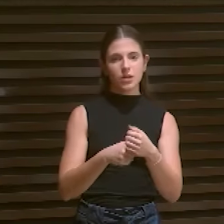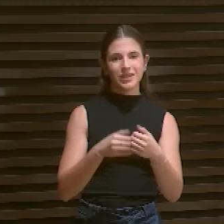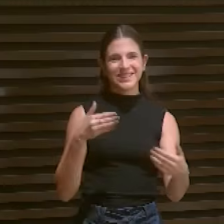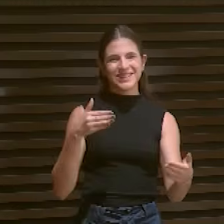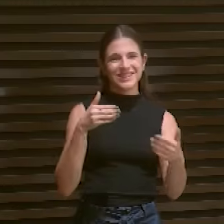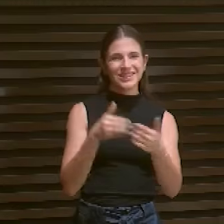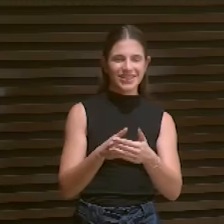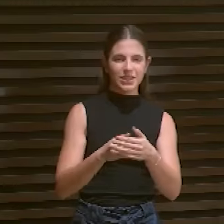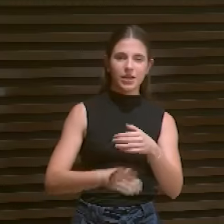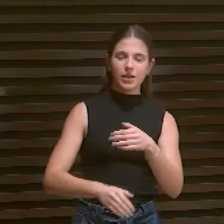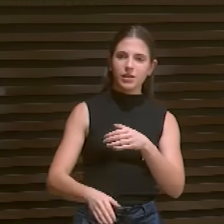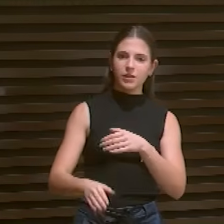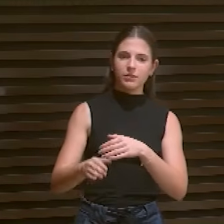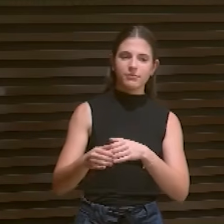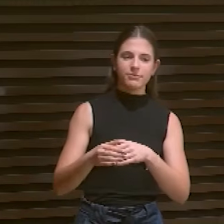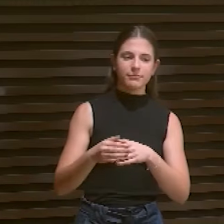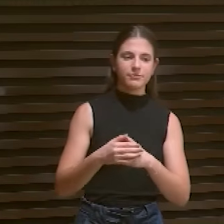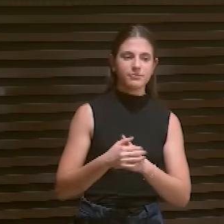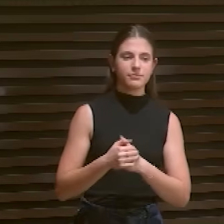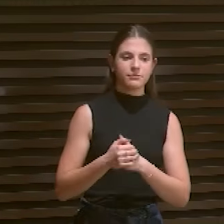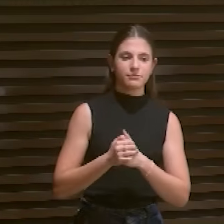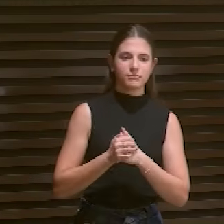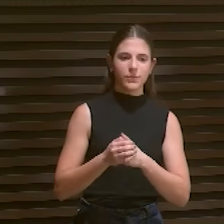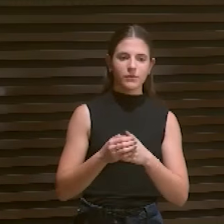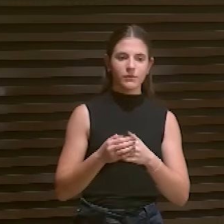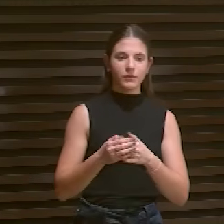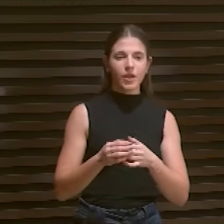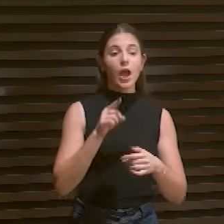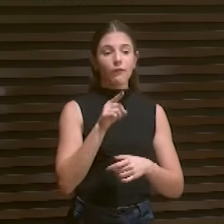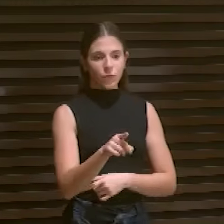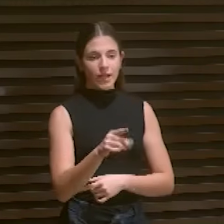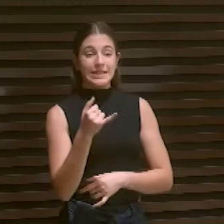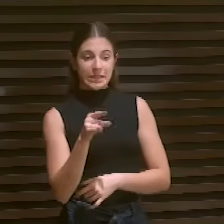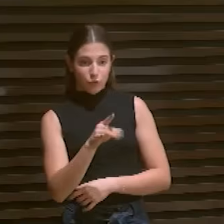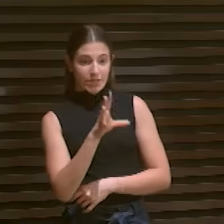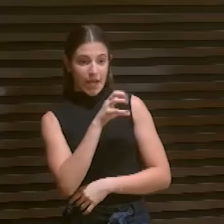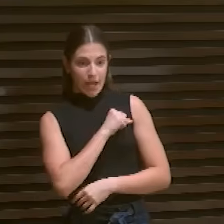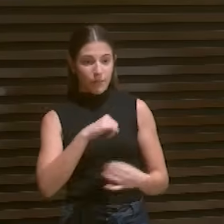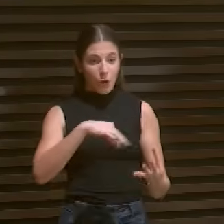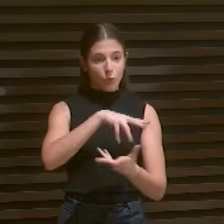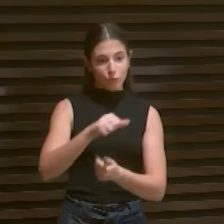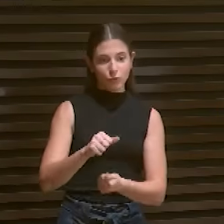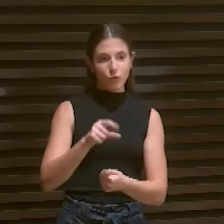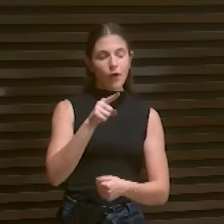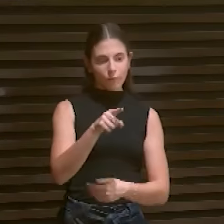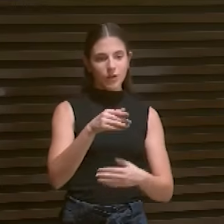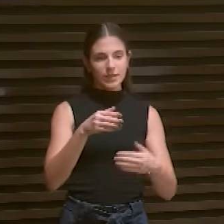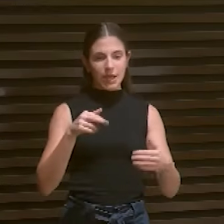direta com um caminhão, ou que você está se dirigindo para um